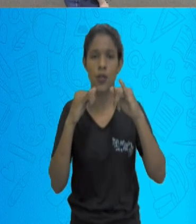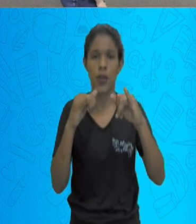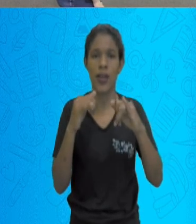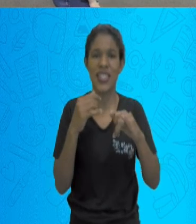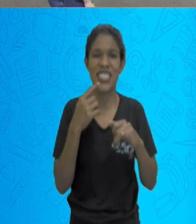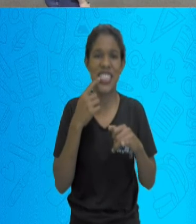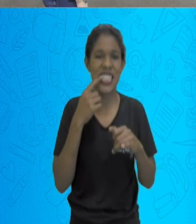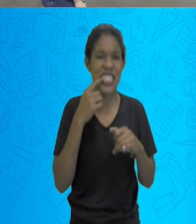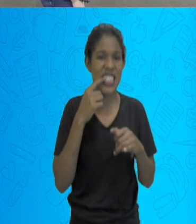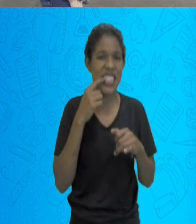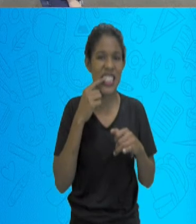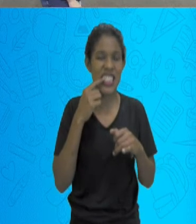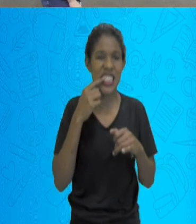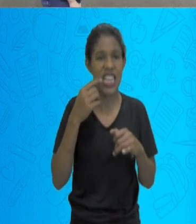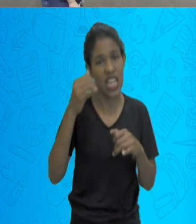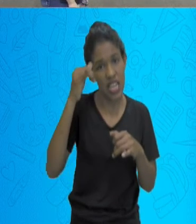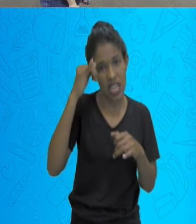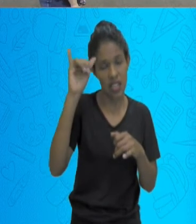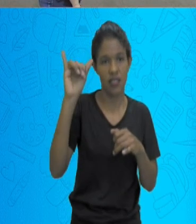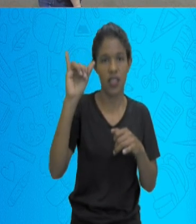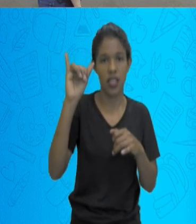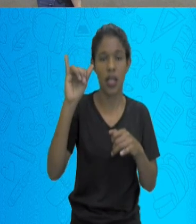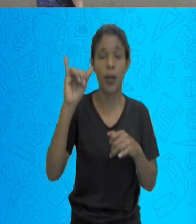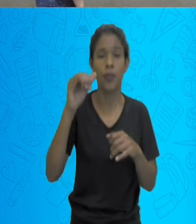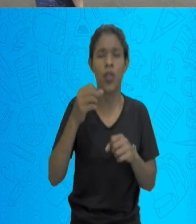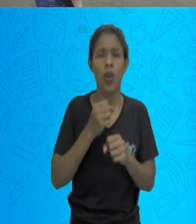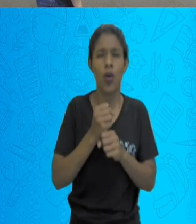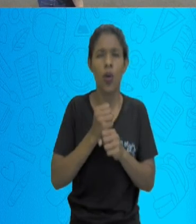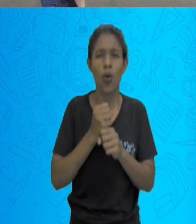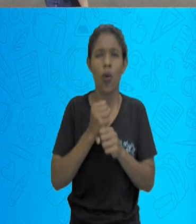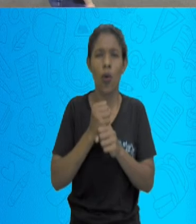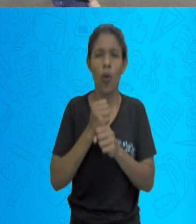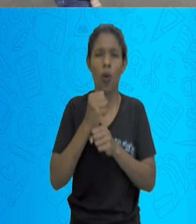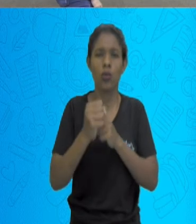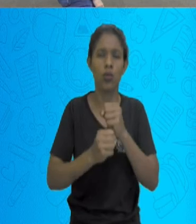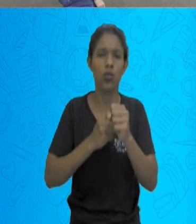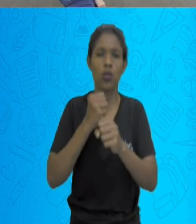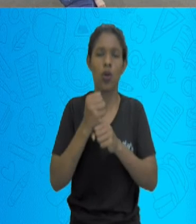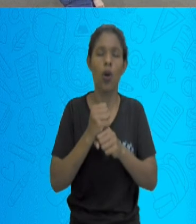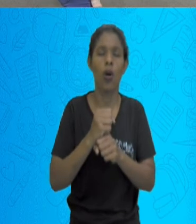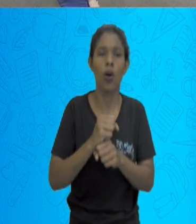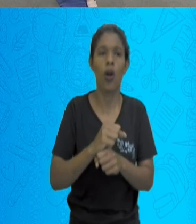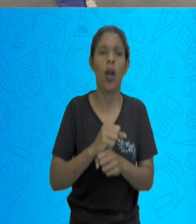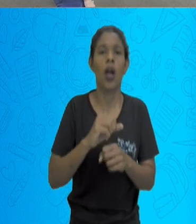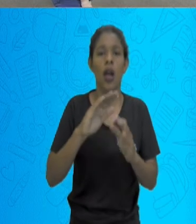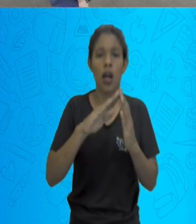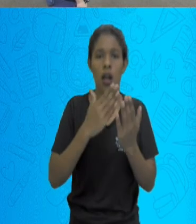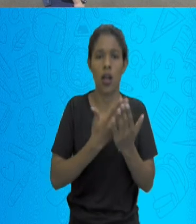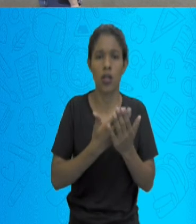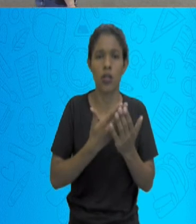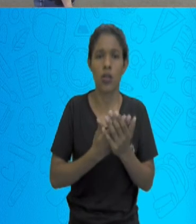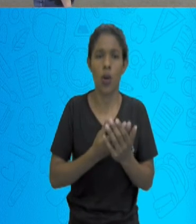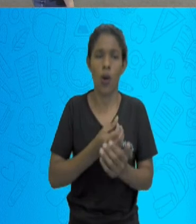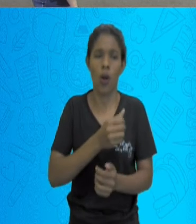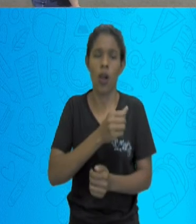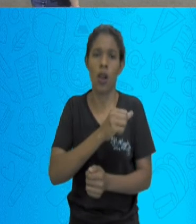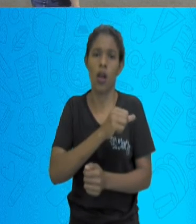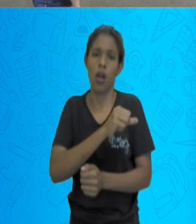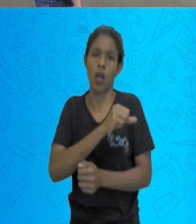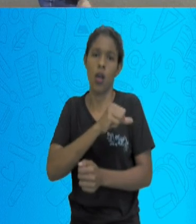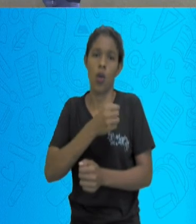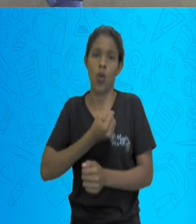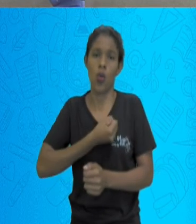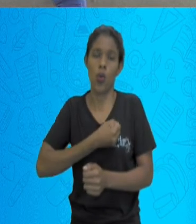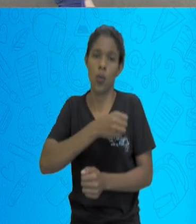programa, a cada ano, a escola faz a contagem do número de alunos com cárie. Observe o gráfico construído